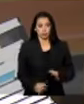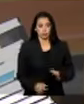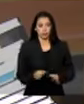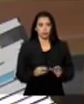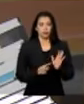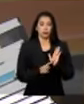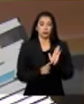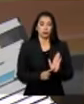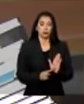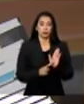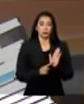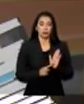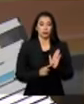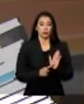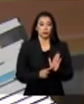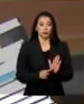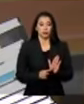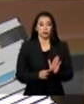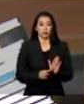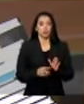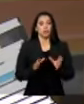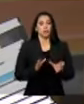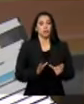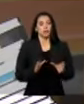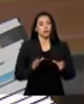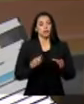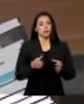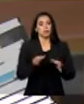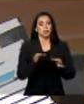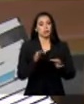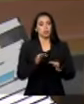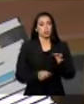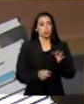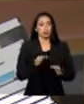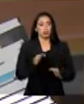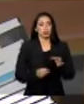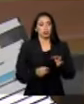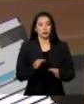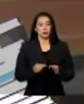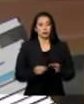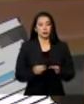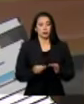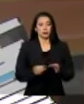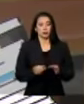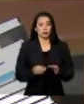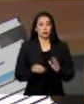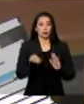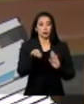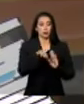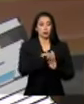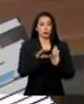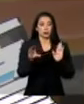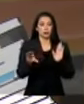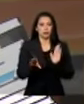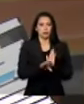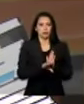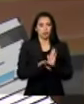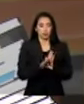Enfatiza ter o tribunal, na apreciação da medida cautelar na arguição de descumprimento do preceito